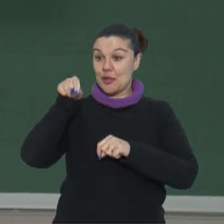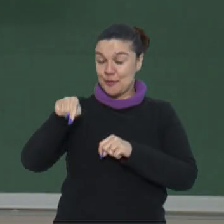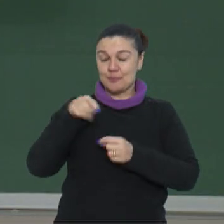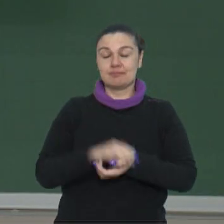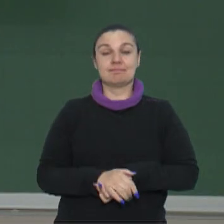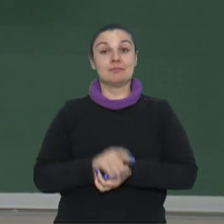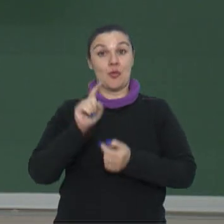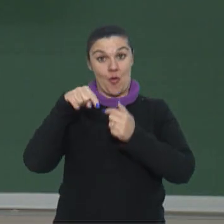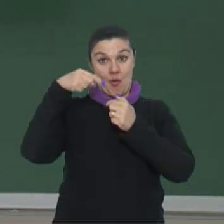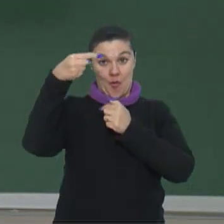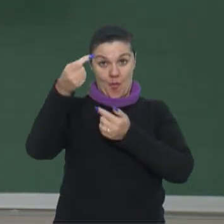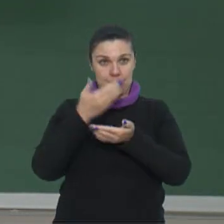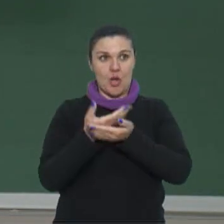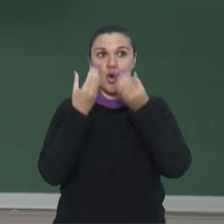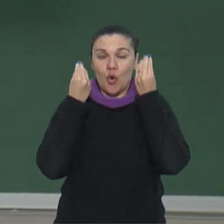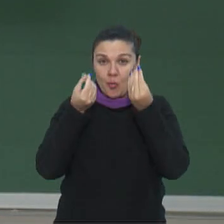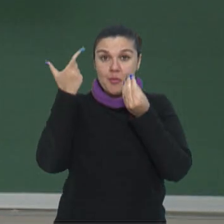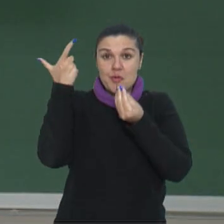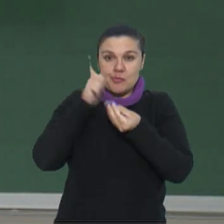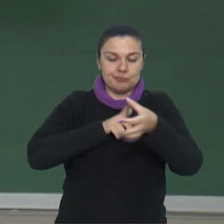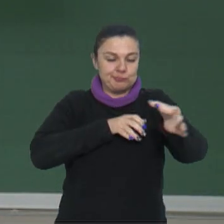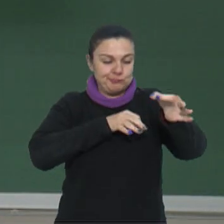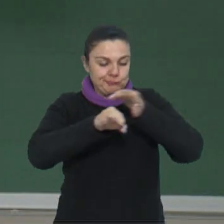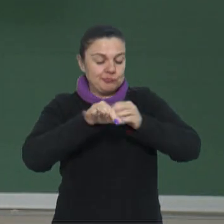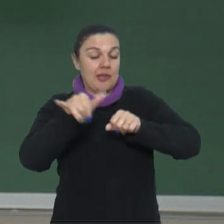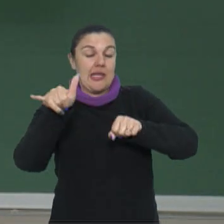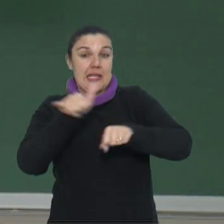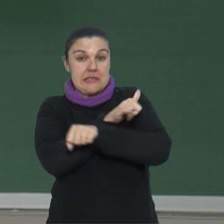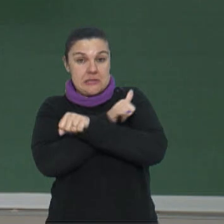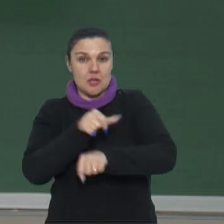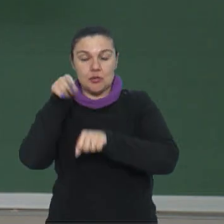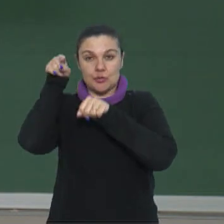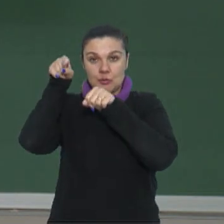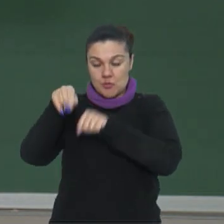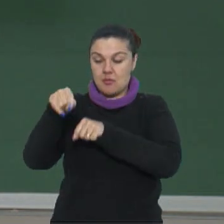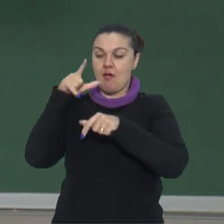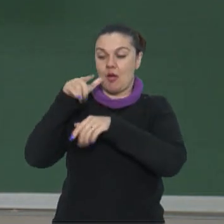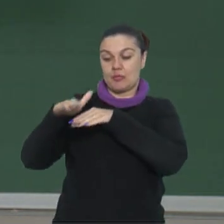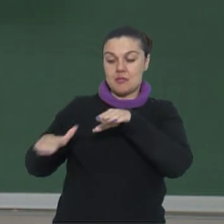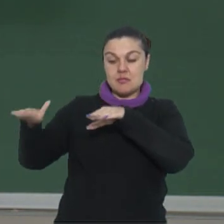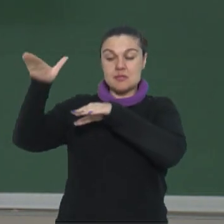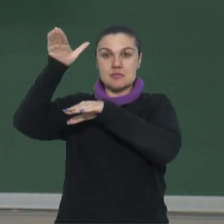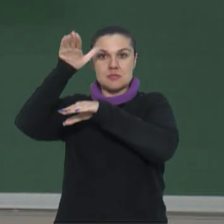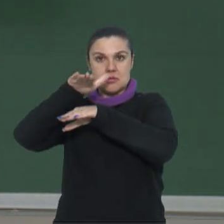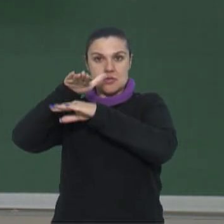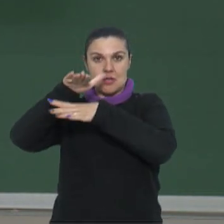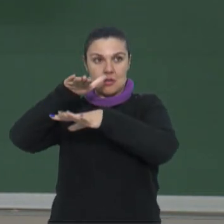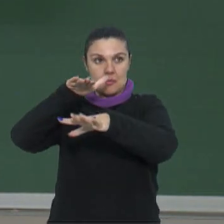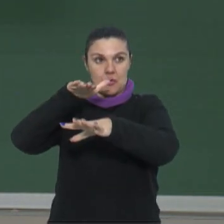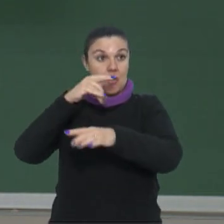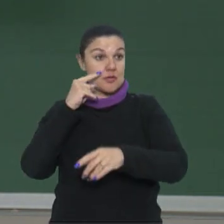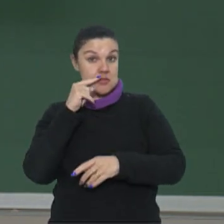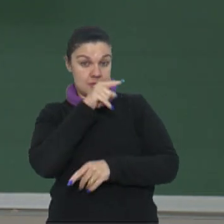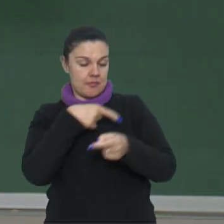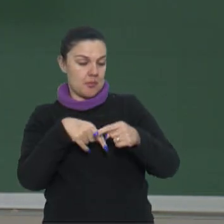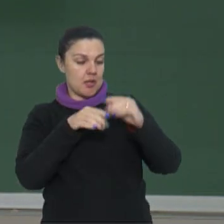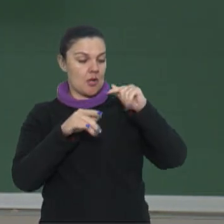nós vamos estudar para a próxima aula. Como que eles desenvolveram essas técnicas de agricultura sobre a água. Você vê também pirâmides